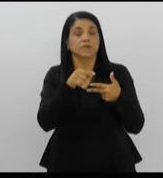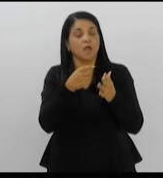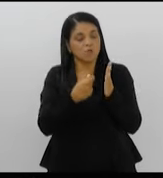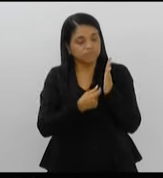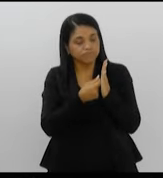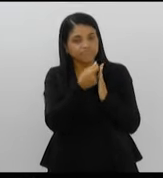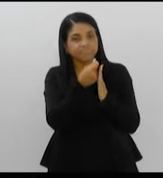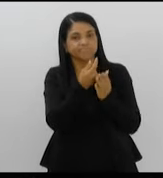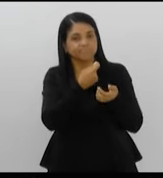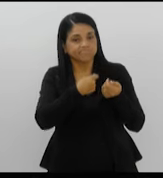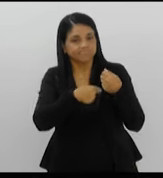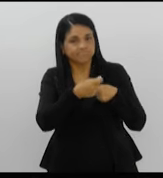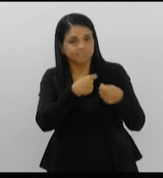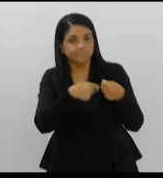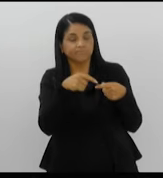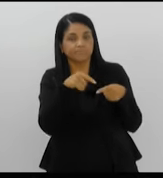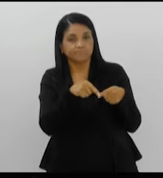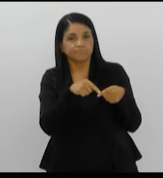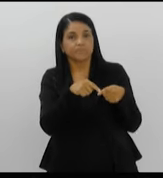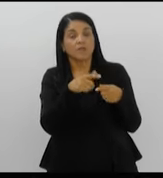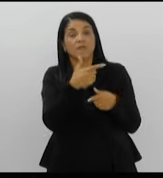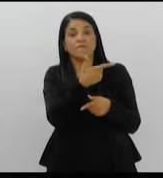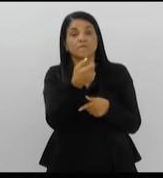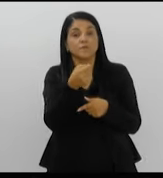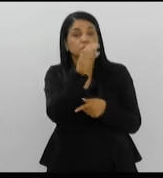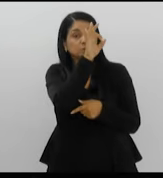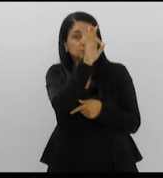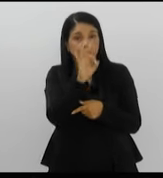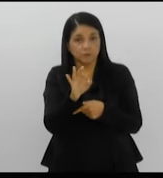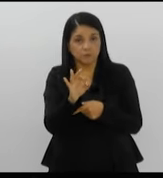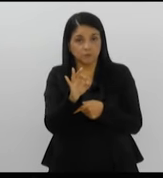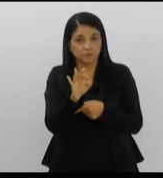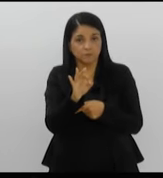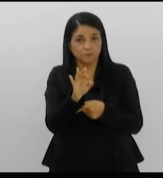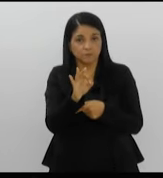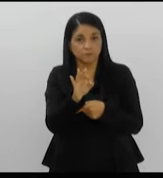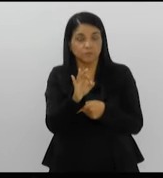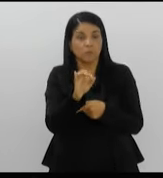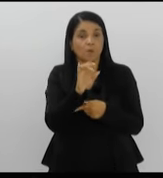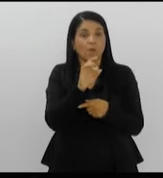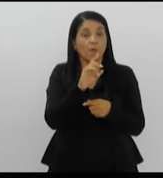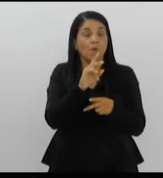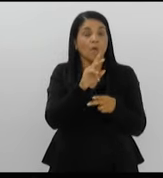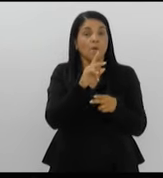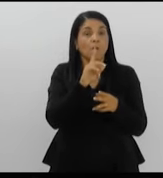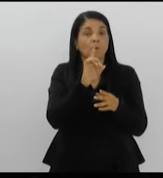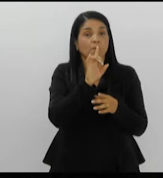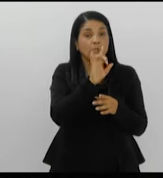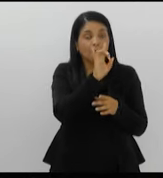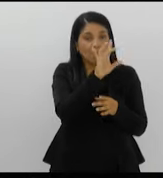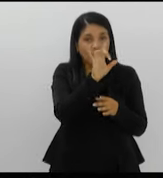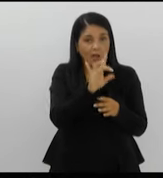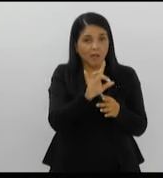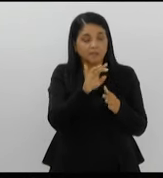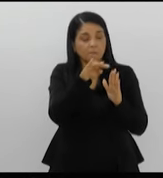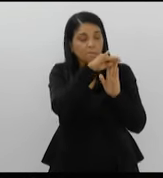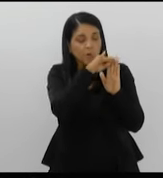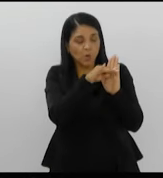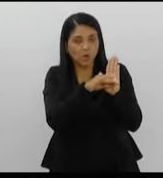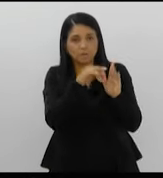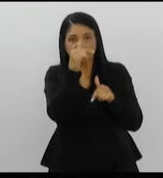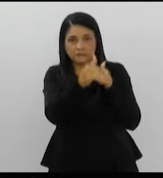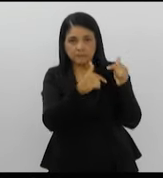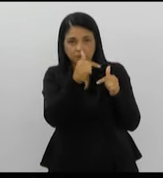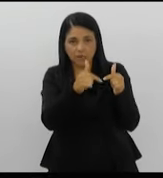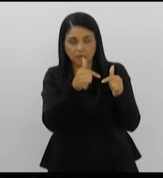orçamento em 20% por programa de trabalho, fixados